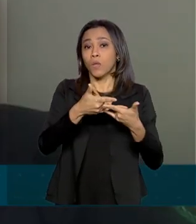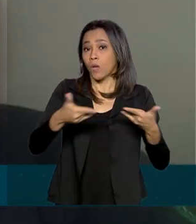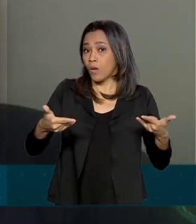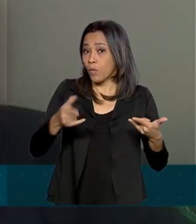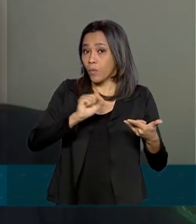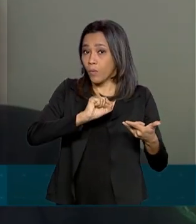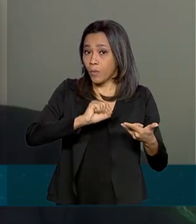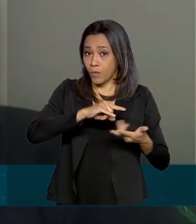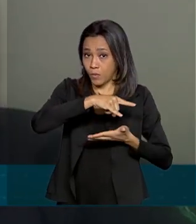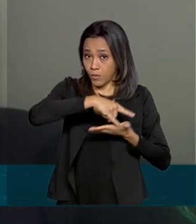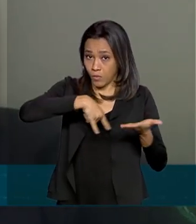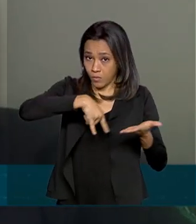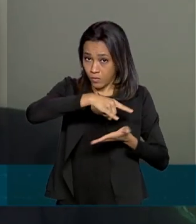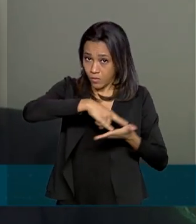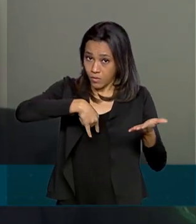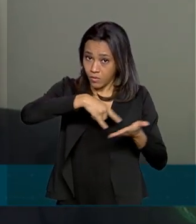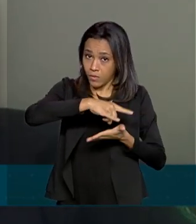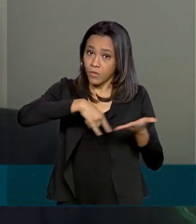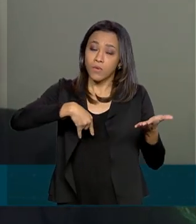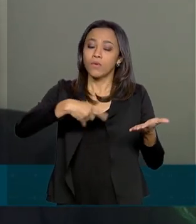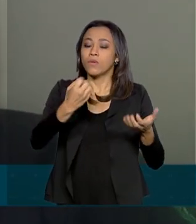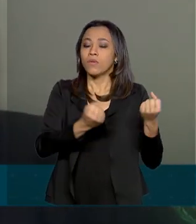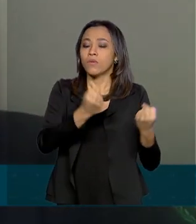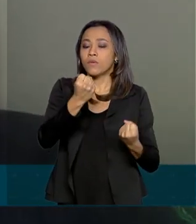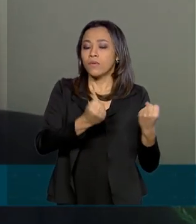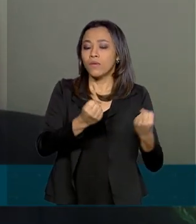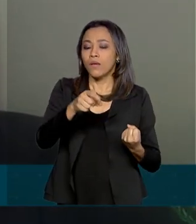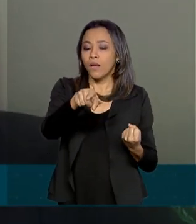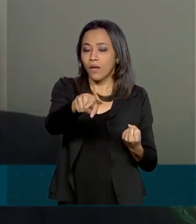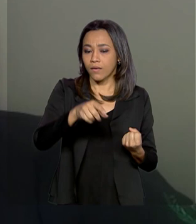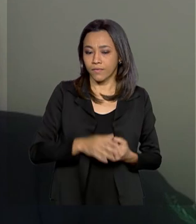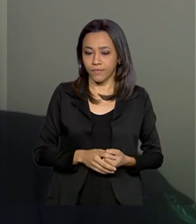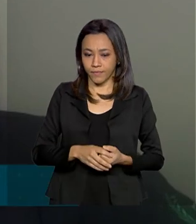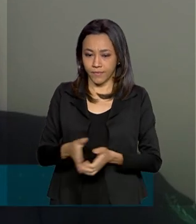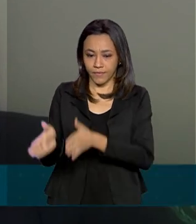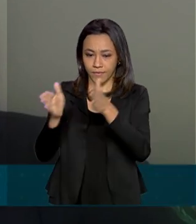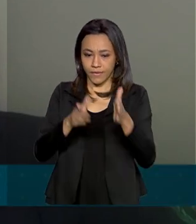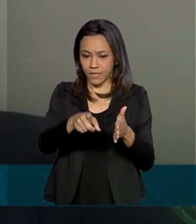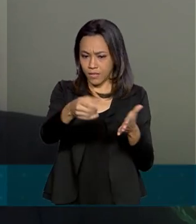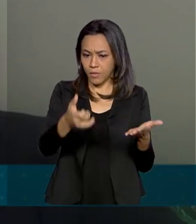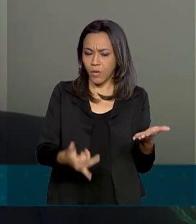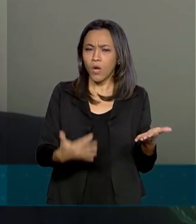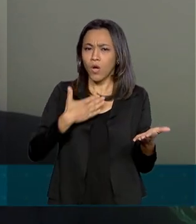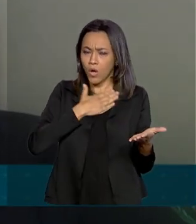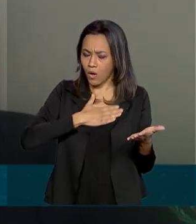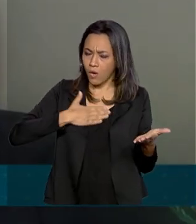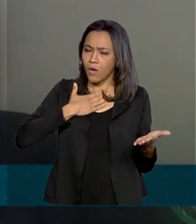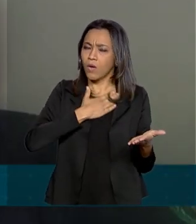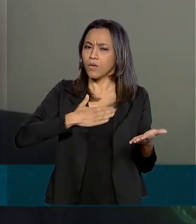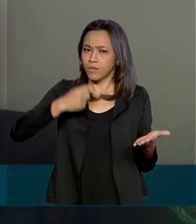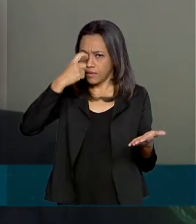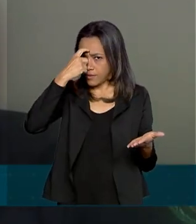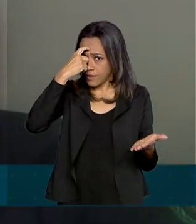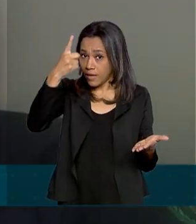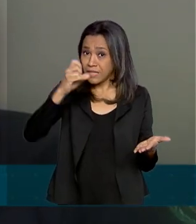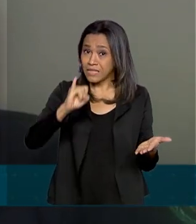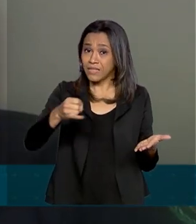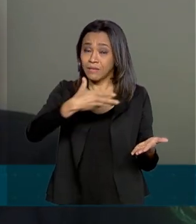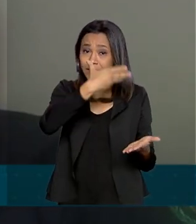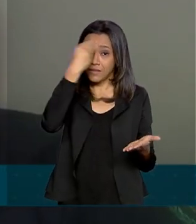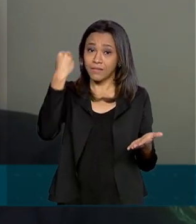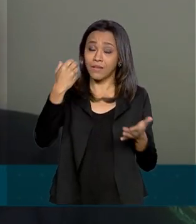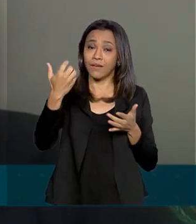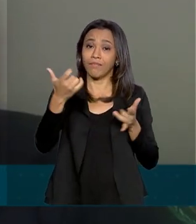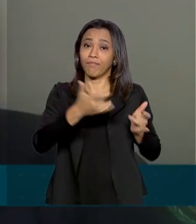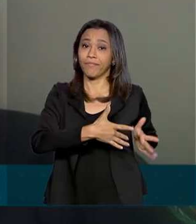facilidade na vida desse veterinário. Gostei muito da ideia, porque se caso eu esqueci minha carteira de